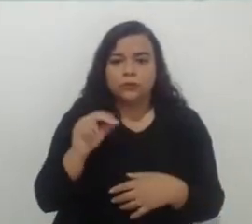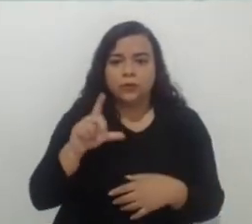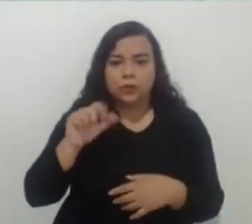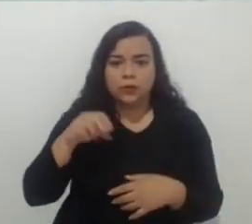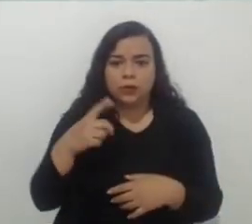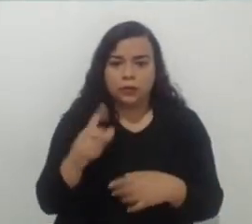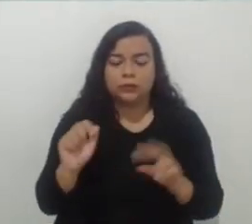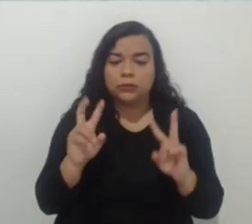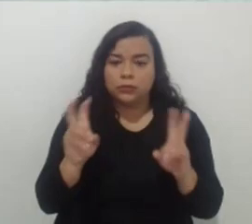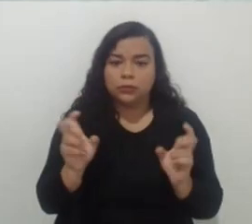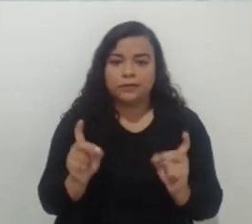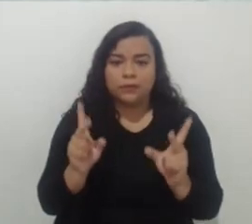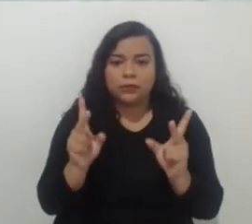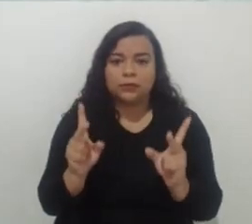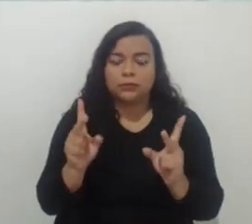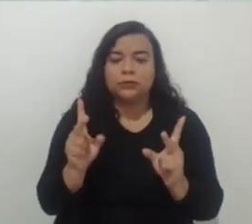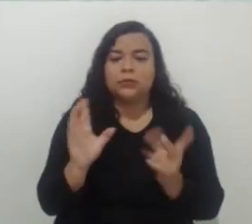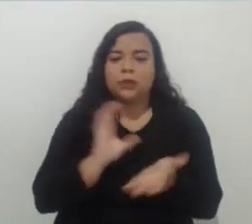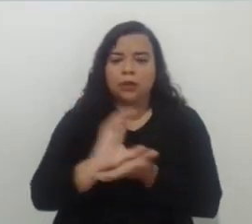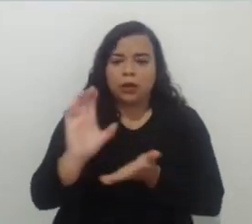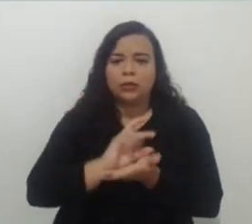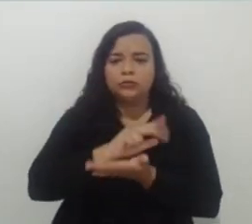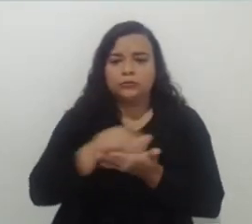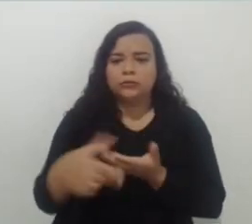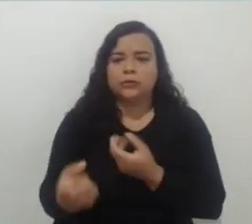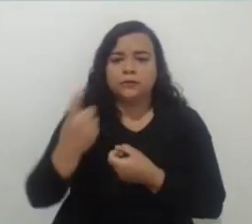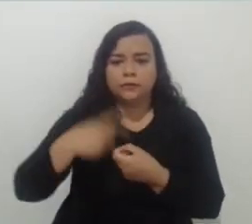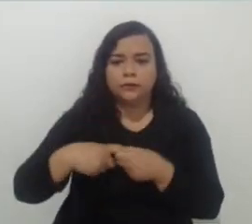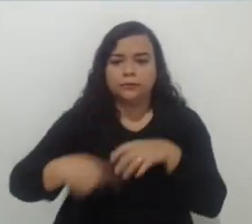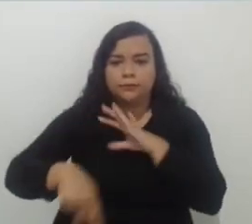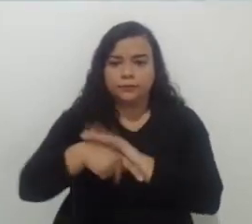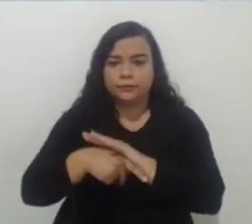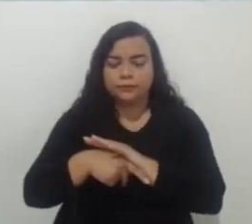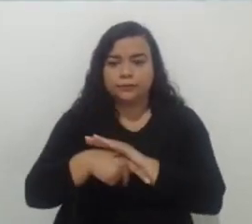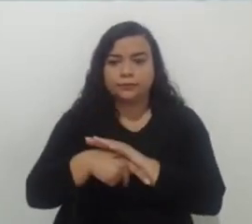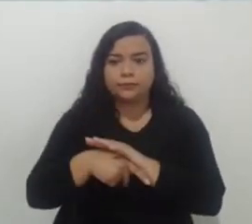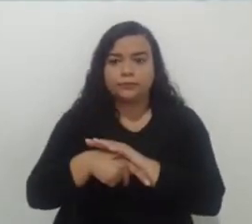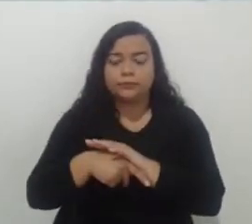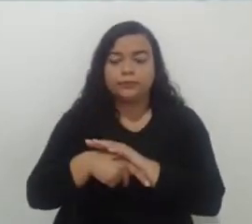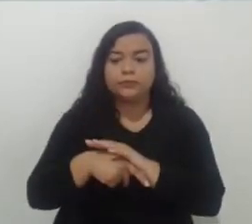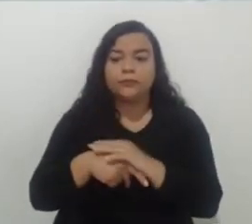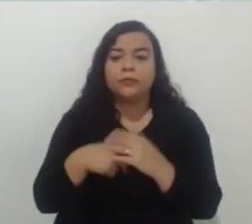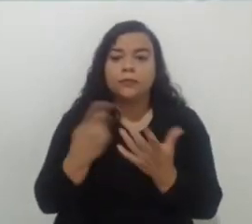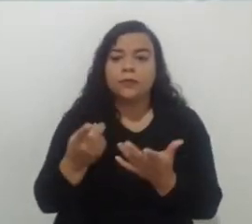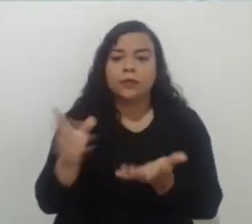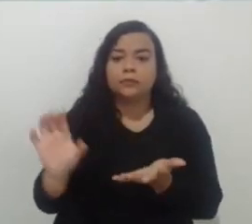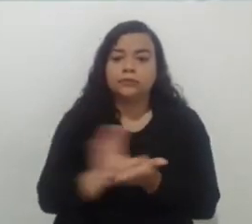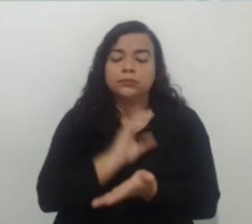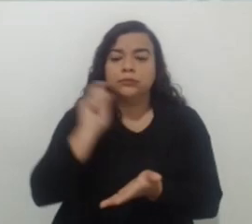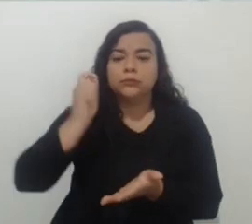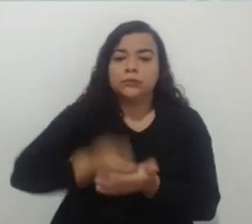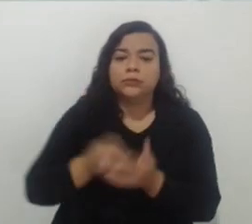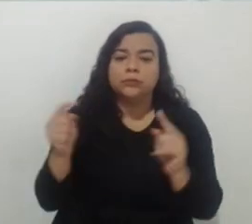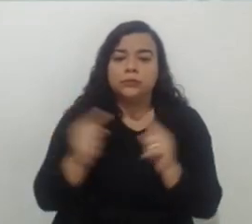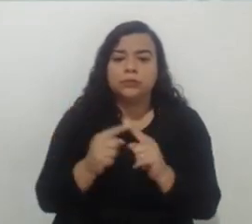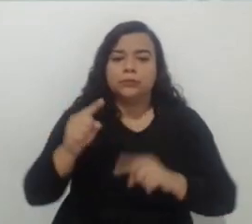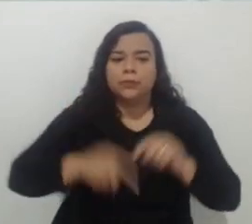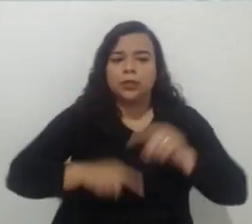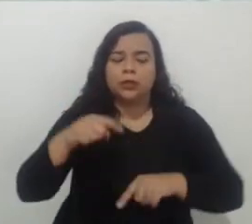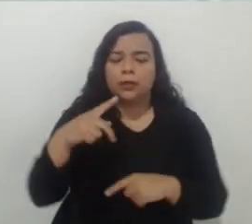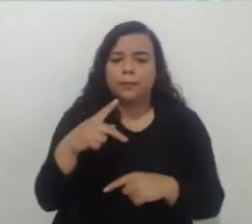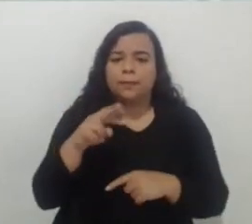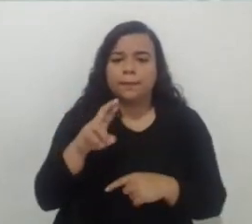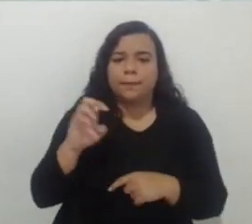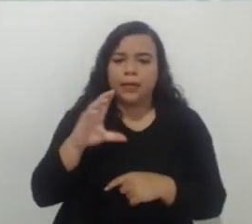retornado para o seu patrimônio esse crédito em face de não pagamento do precatório por essas